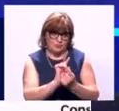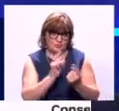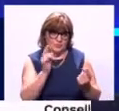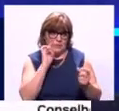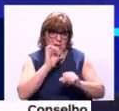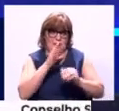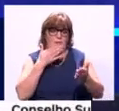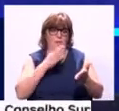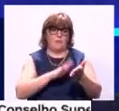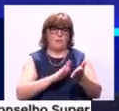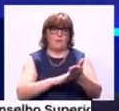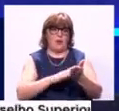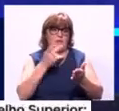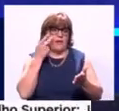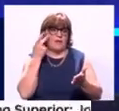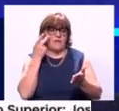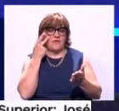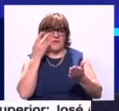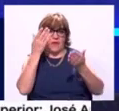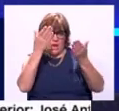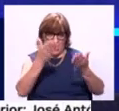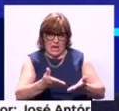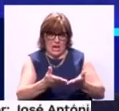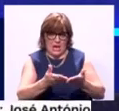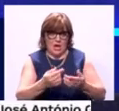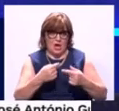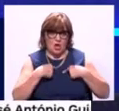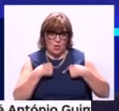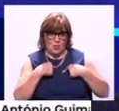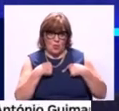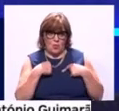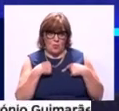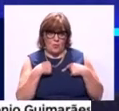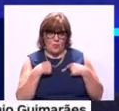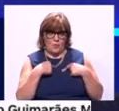Consigo, é claro. E a prova é, prova viva, é que